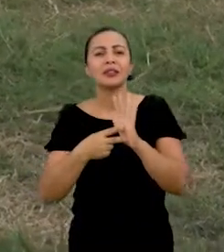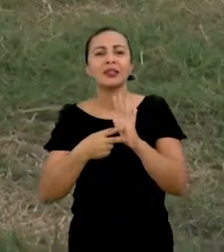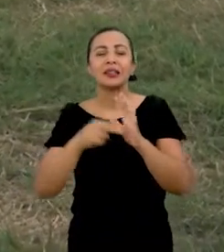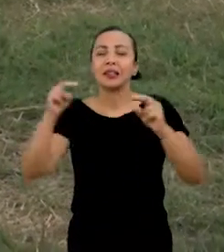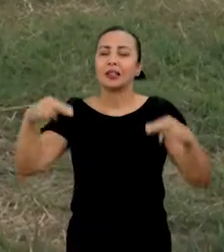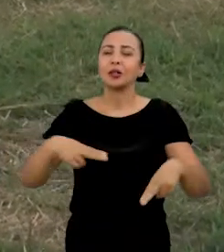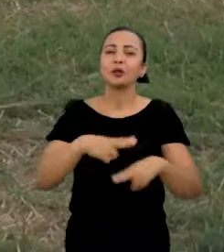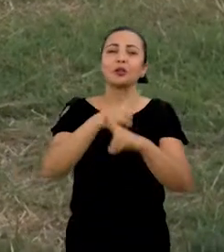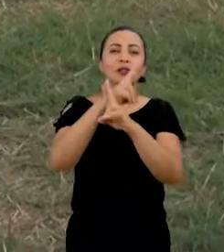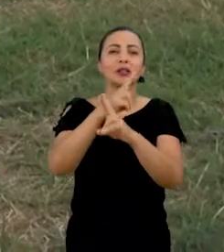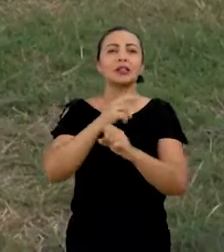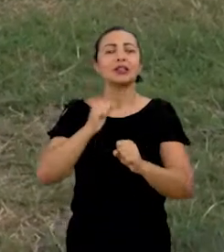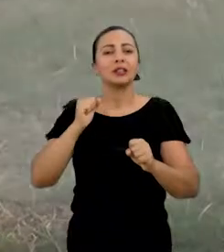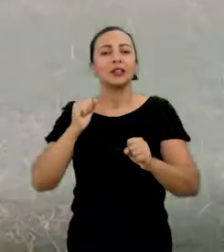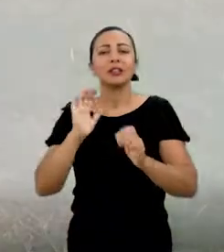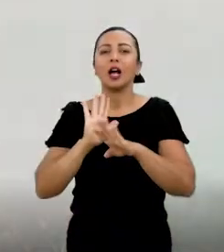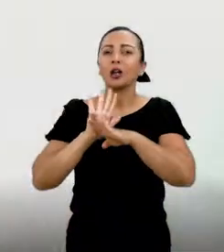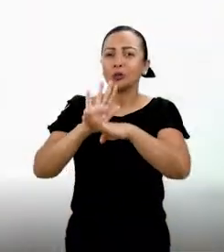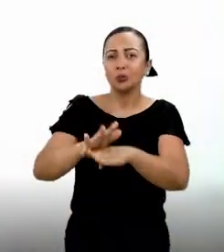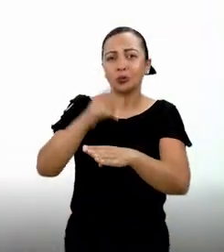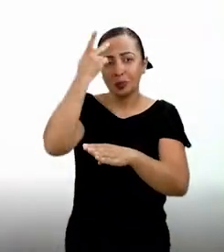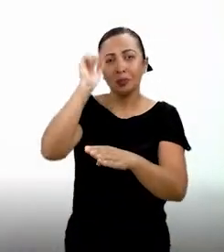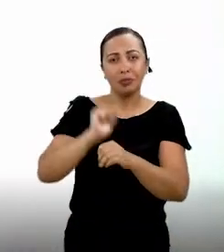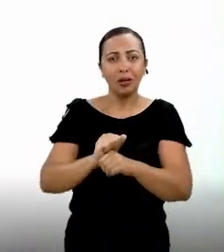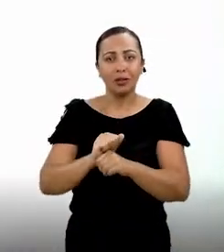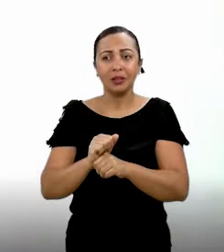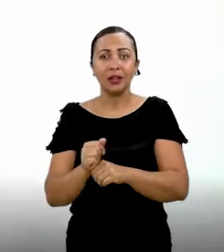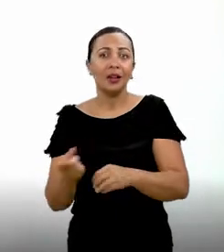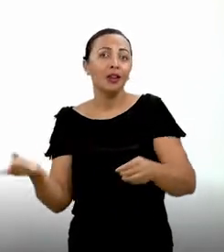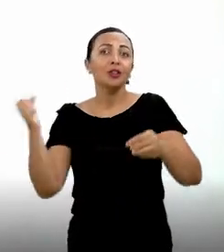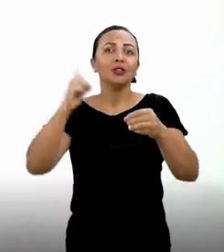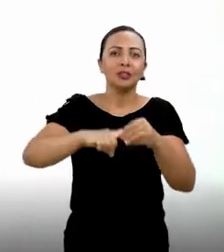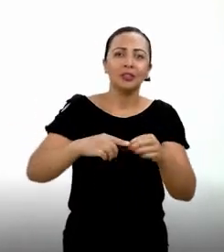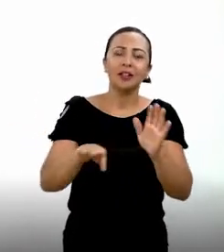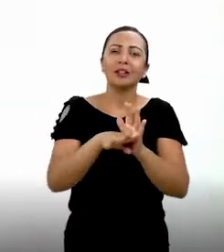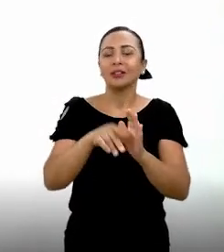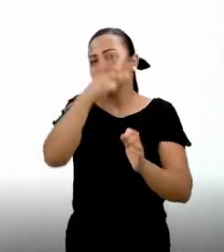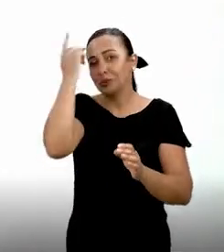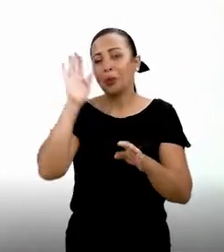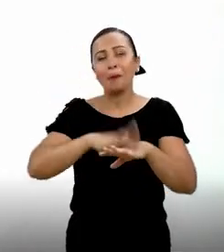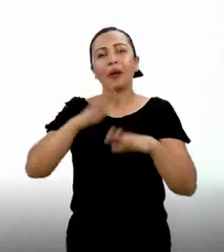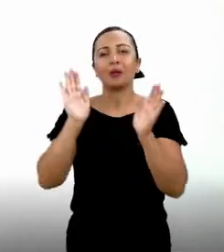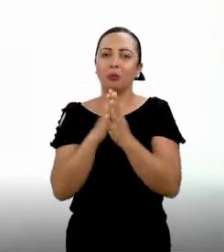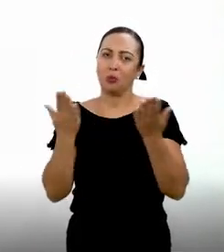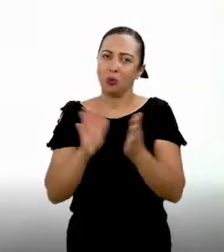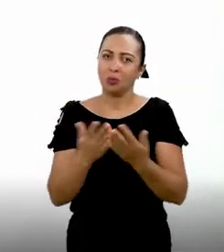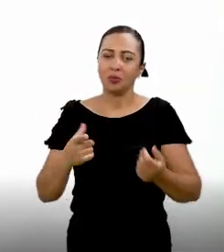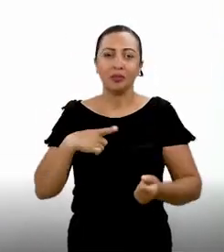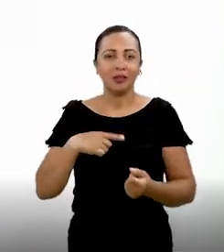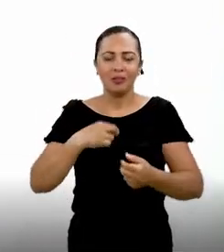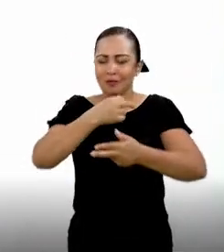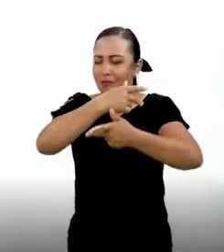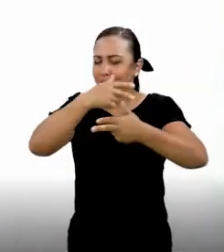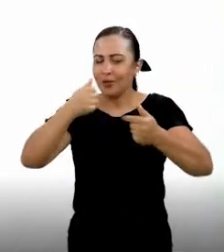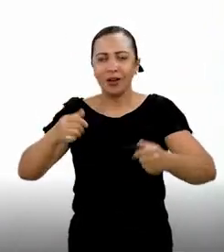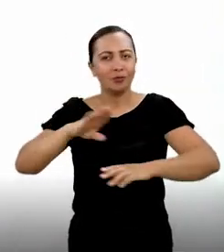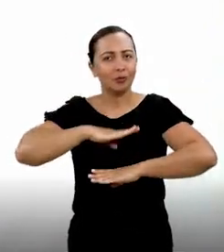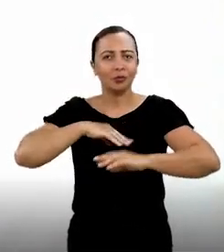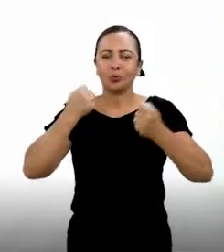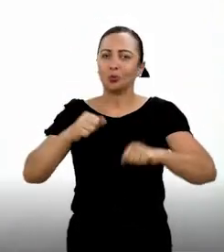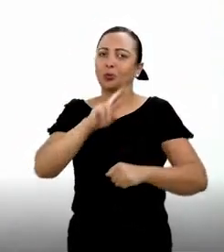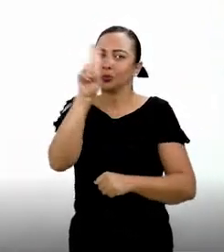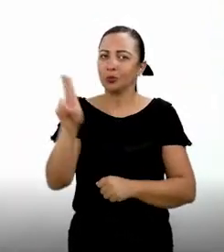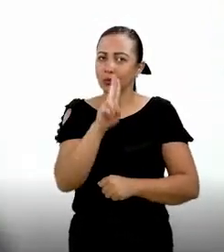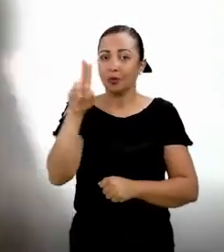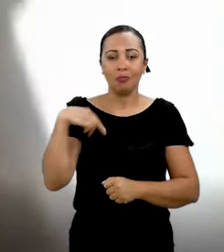chegue aos menos favorecidos. Então tem várias formas que pode se utilizar. O nosso trabalho específico foi com